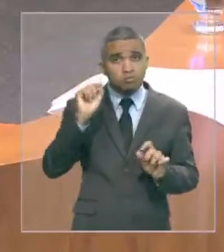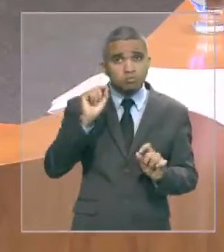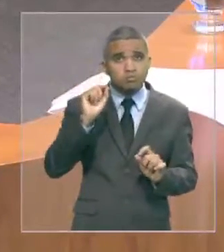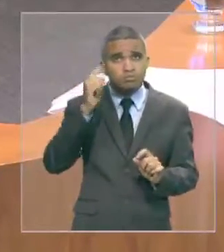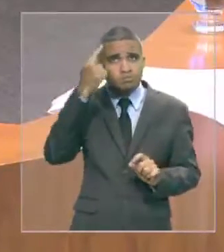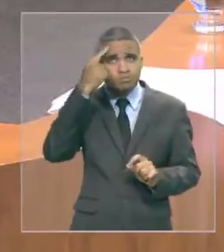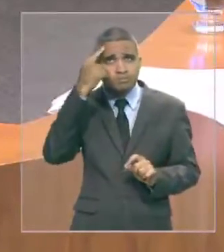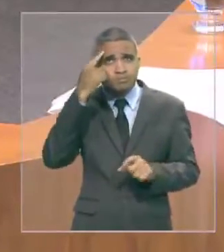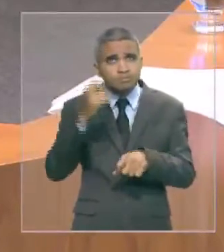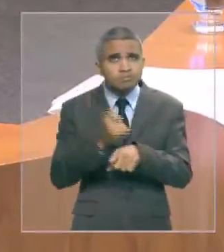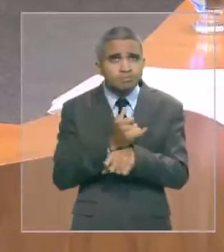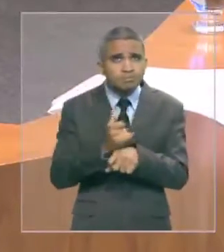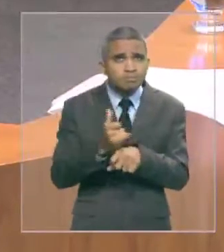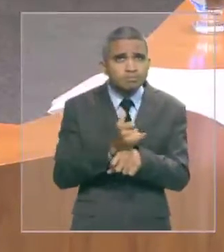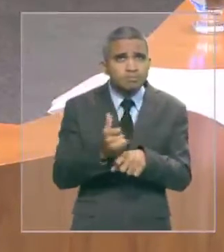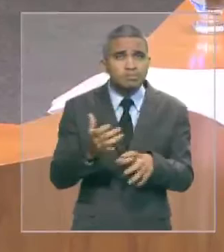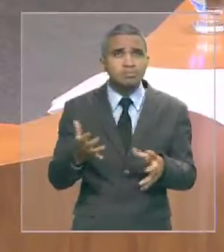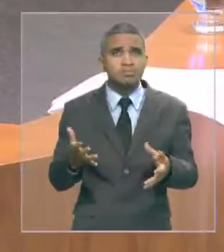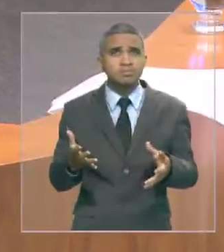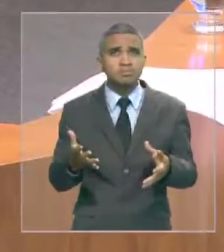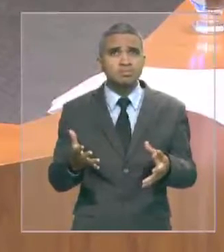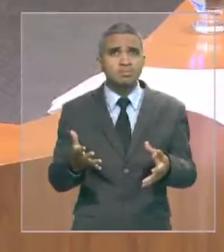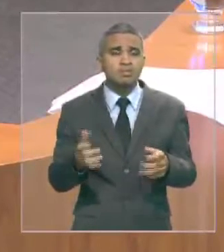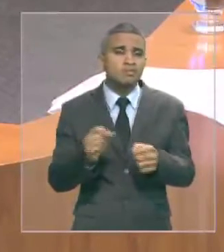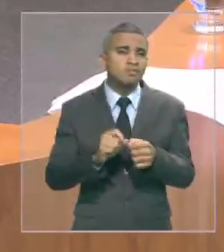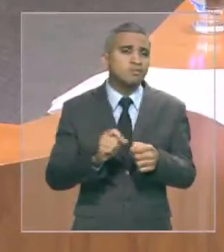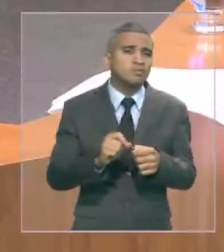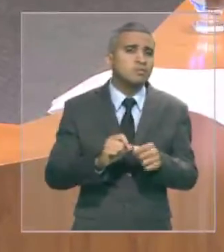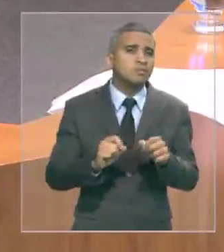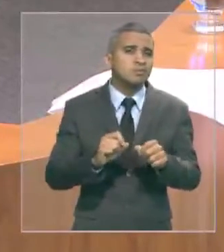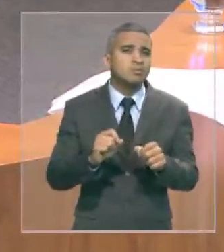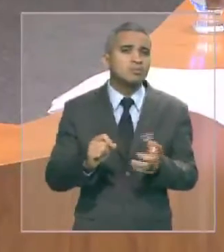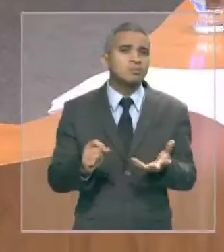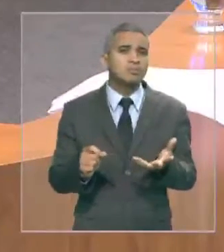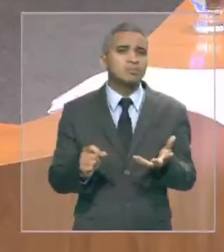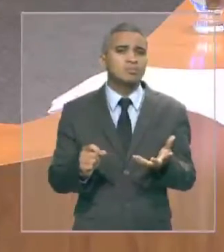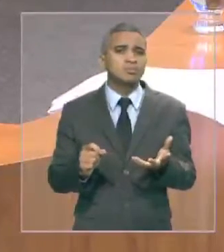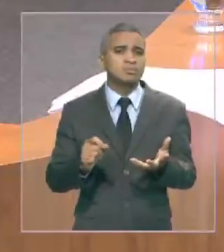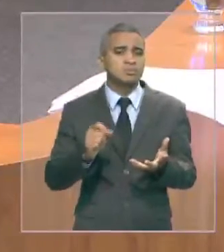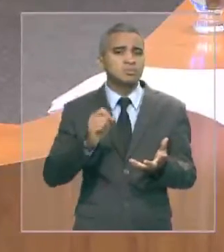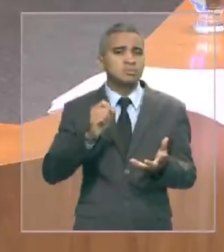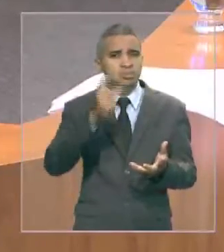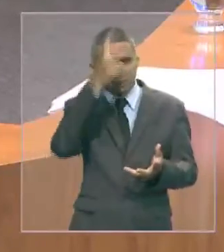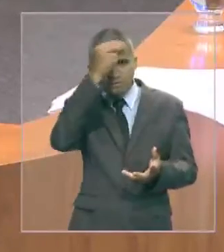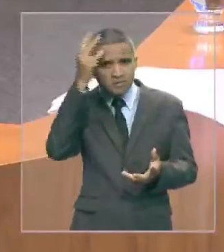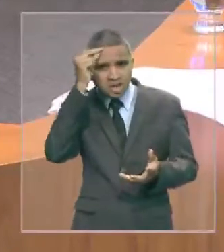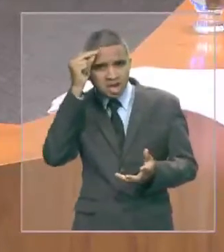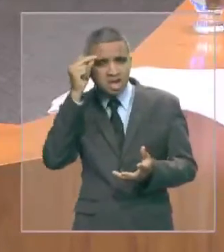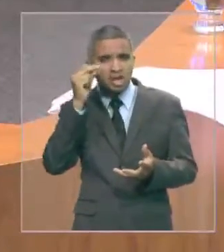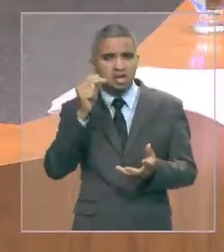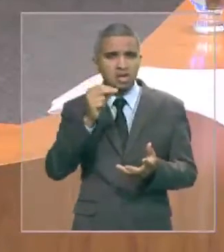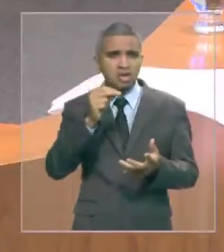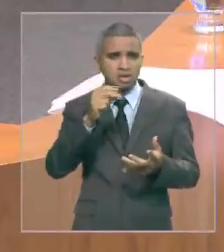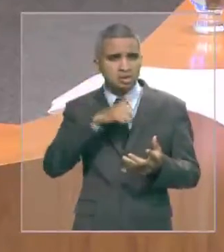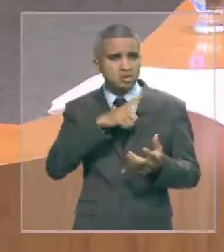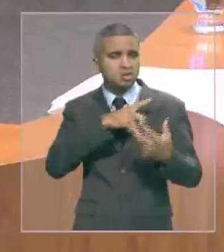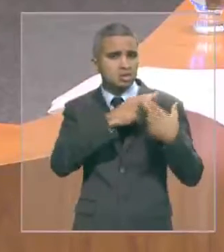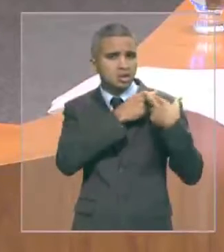sacrifício. Sabeis por quê? Porque não é demagogo, porque não é hipócrita, porque não é